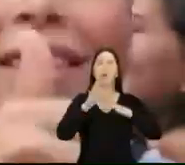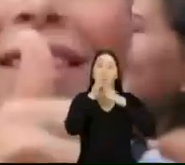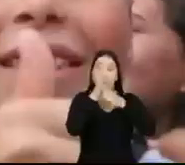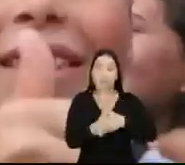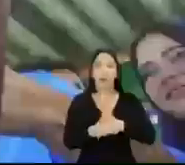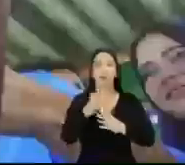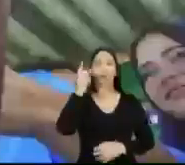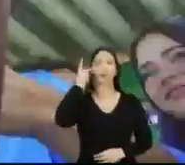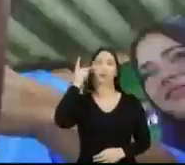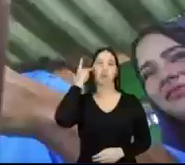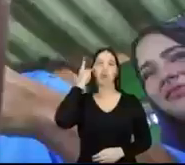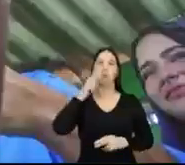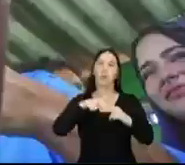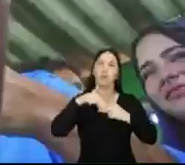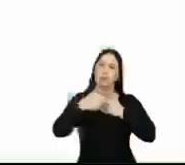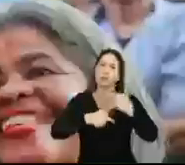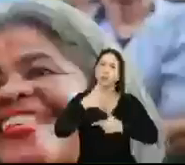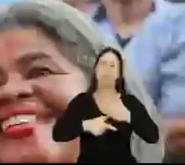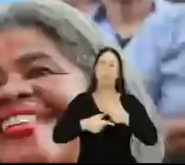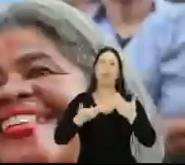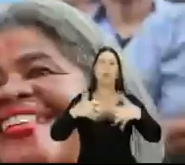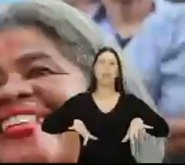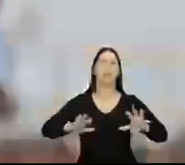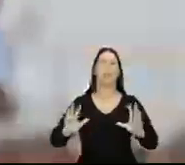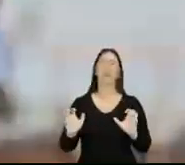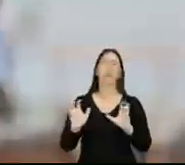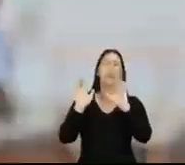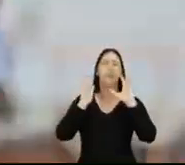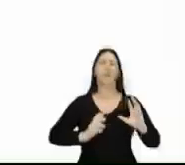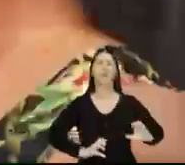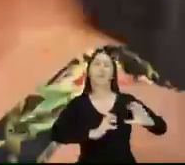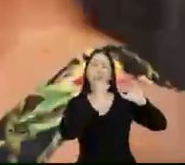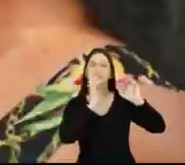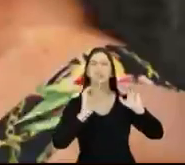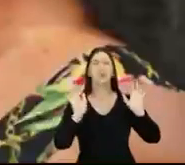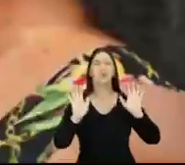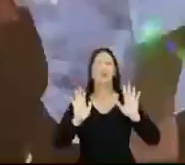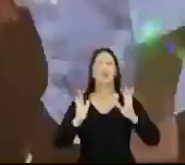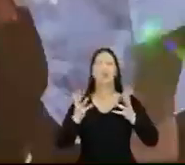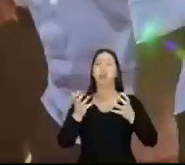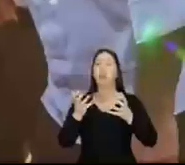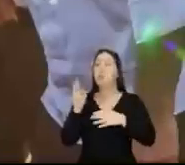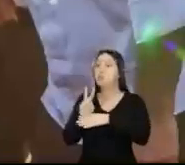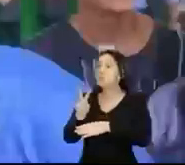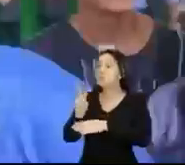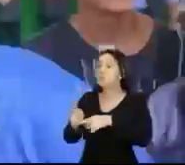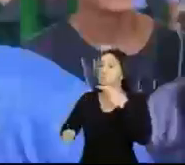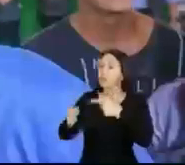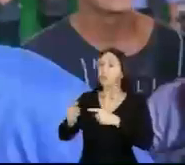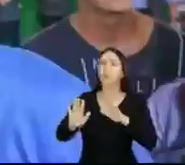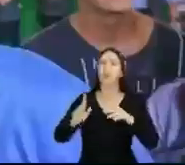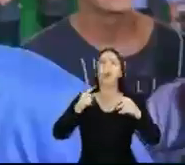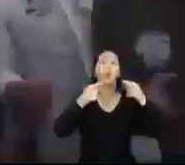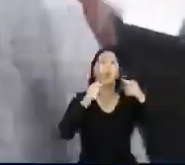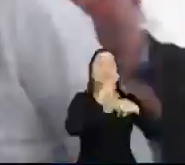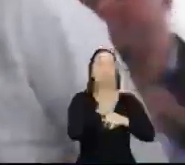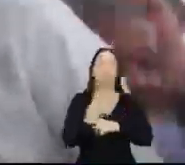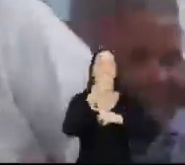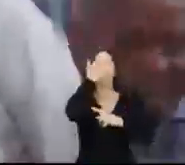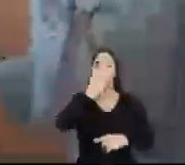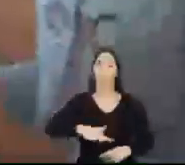político. Eu tenho lado sim, meu lado é São Paulo. É trabalhar ao invés de brigar. É cuidar das pessoas ao invés de cuidar da